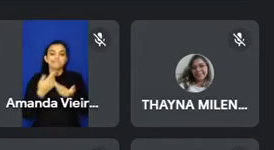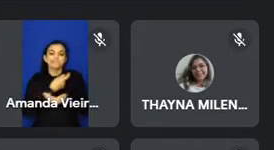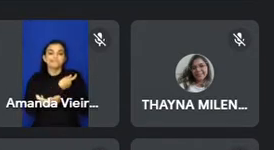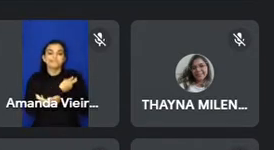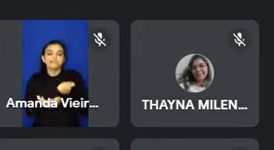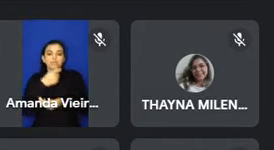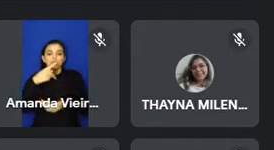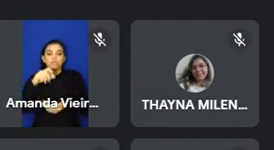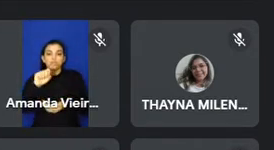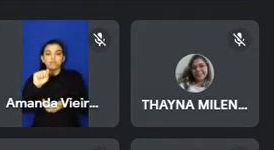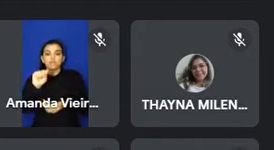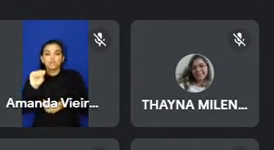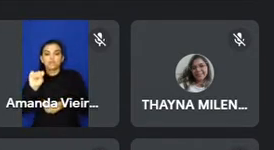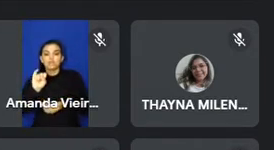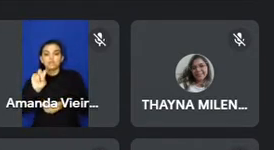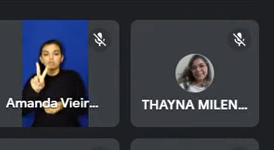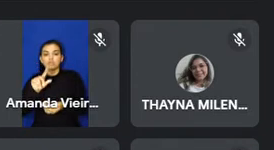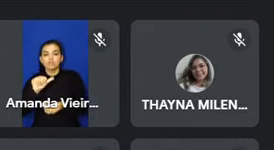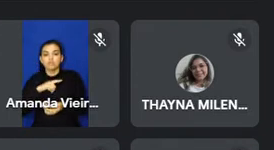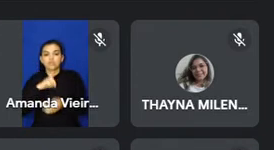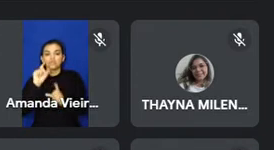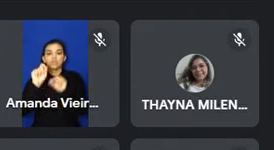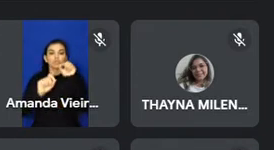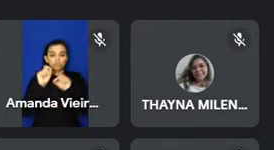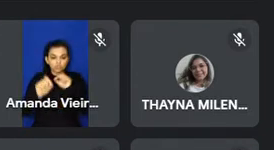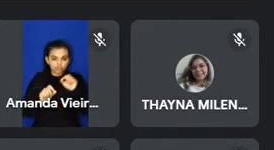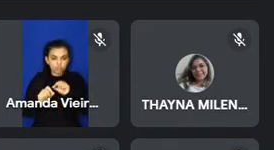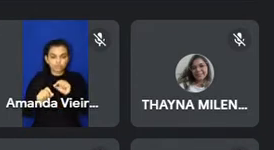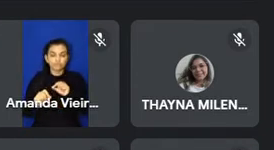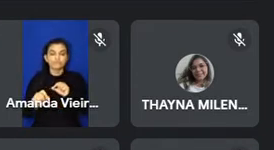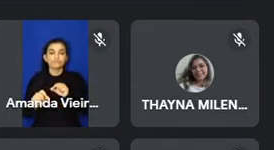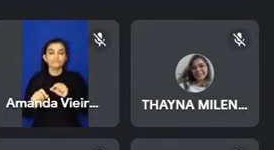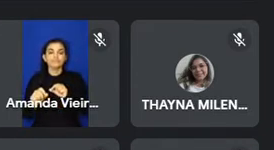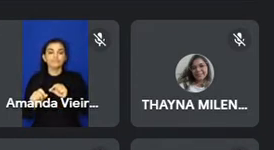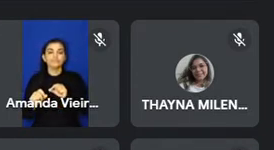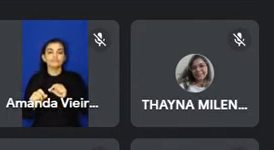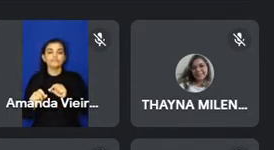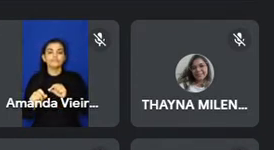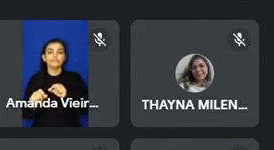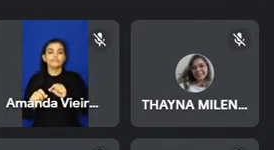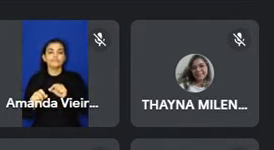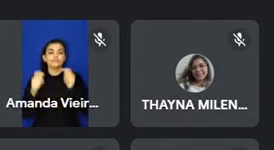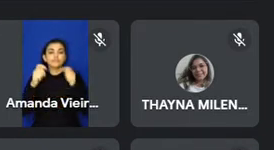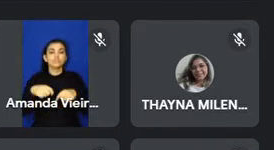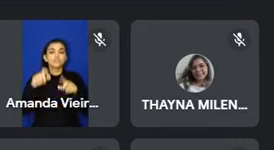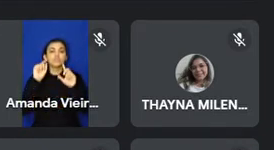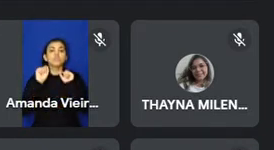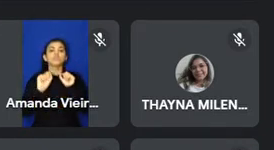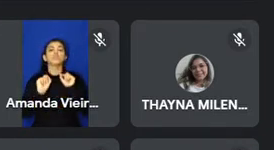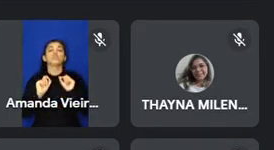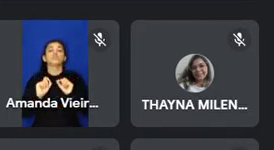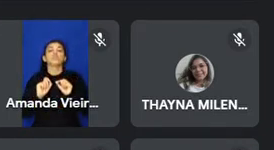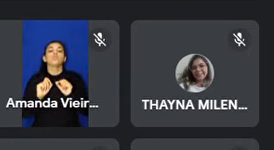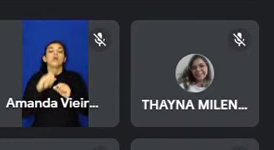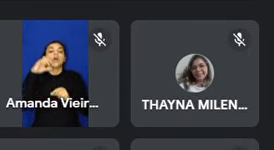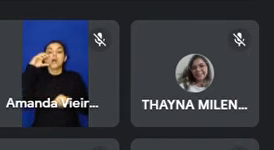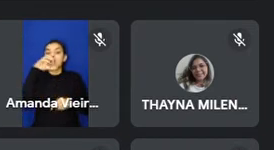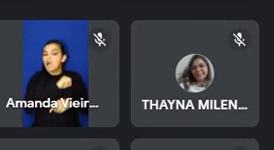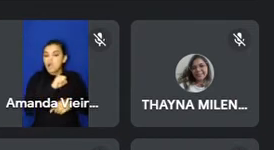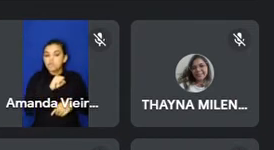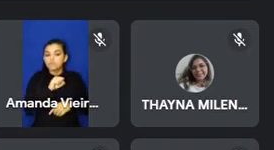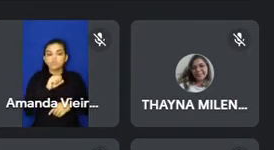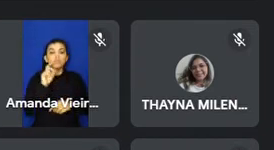né? Então, as vantagens é que ela é uma imunização imediata. Então, no momento que você aplica o soro no